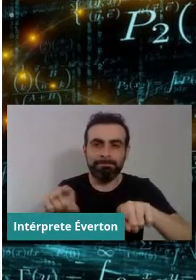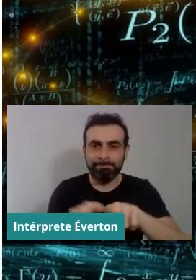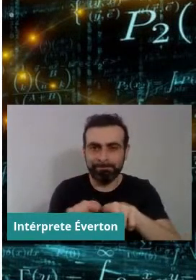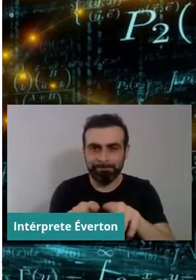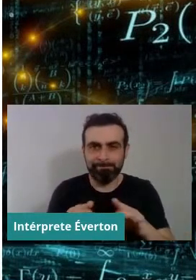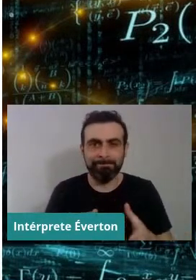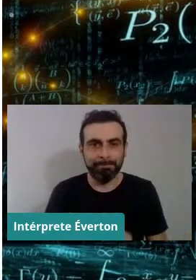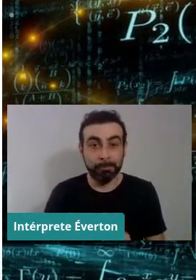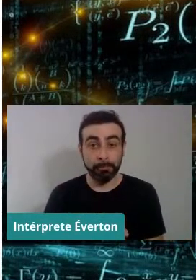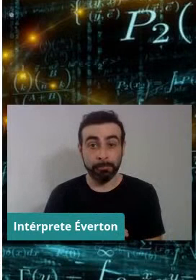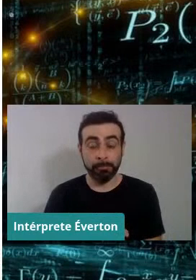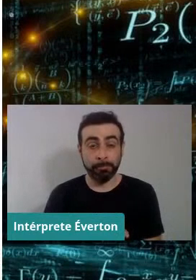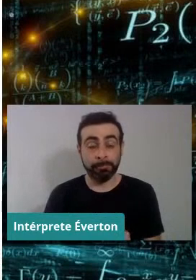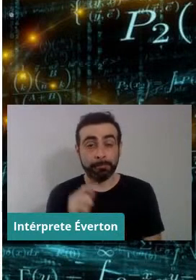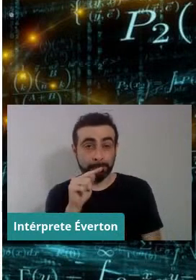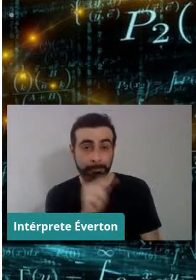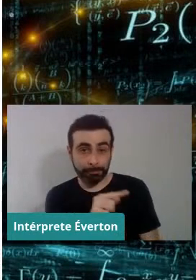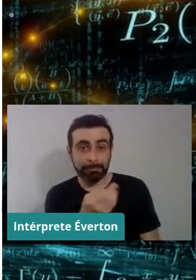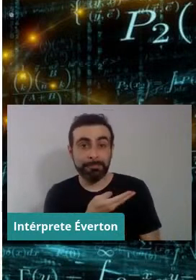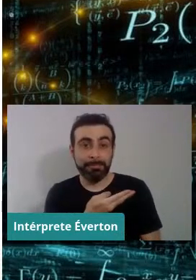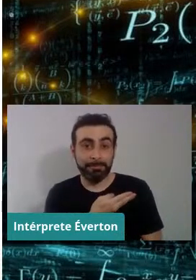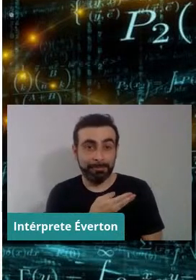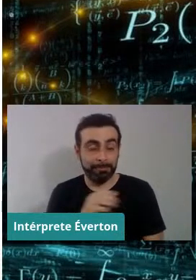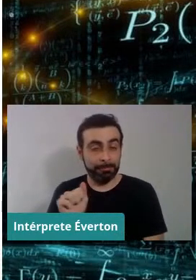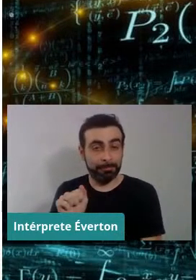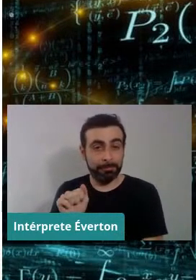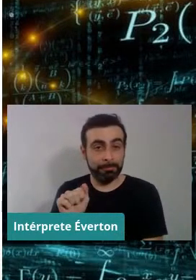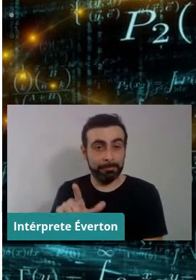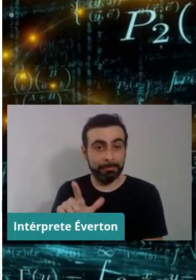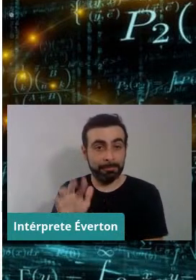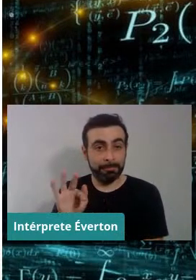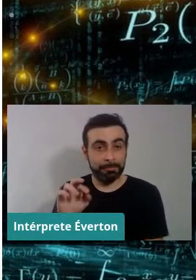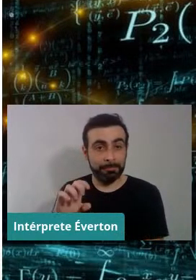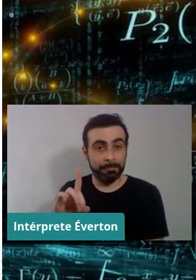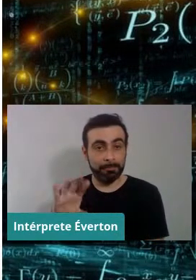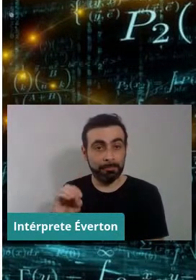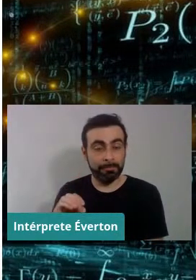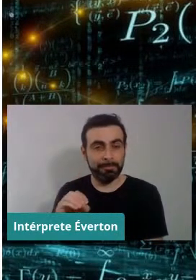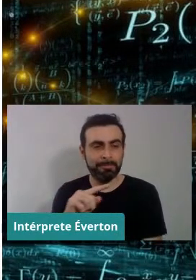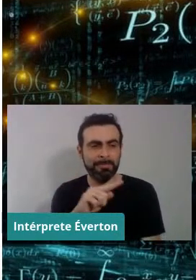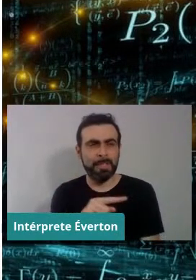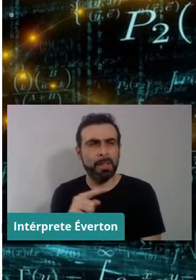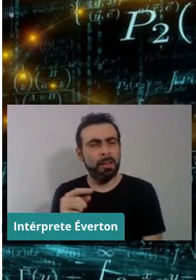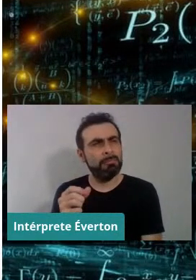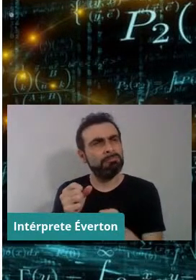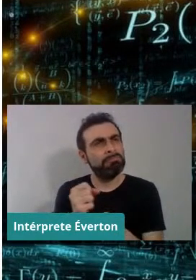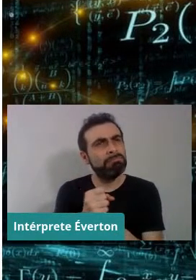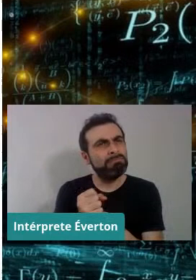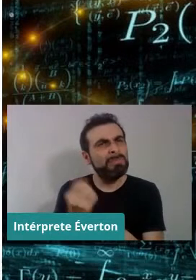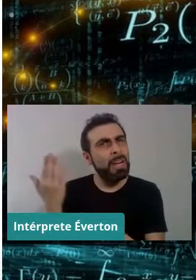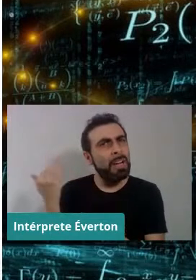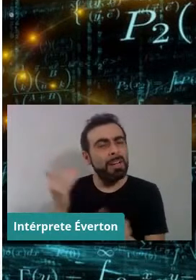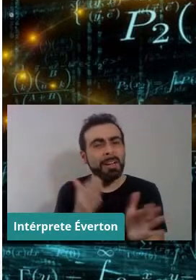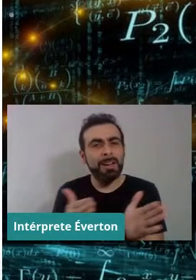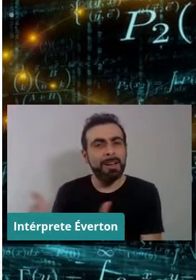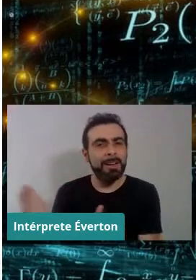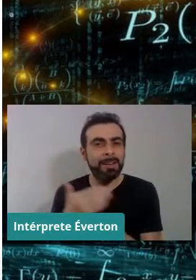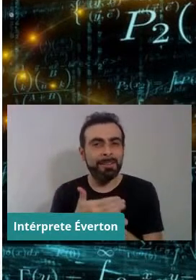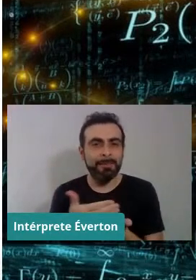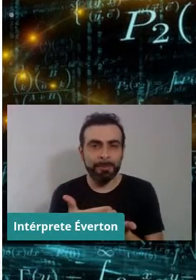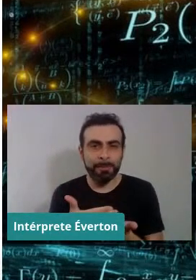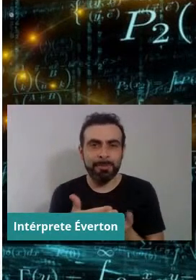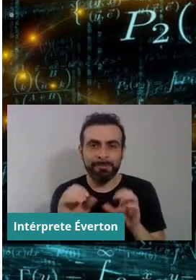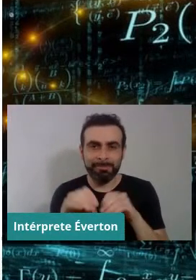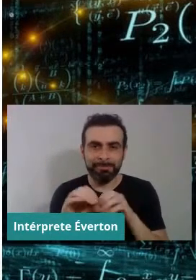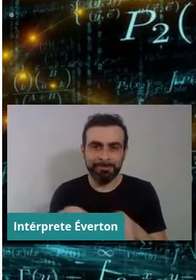o professor Alfredo é um grande amigo do tempo de início da carreira docente dele aí na